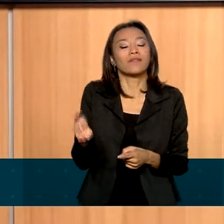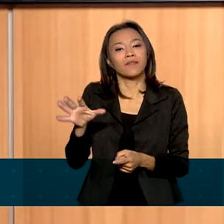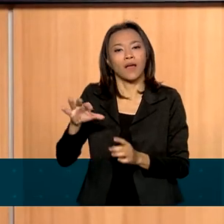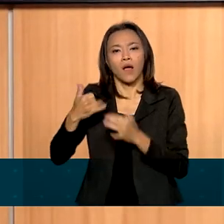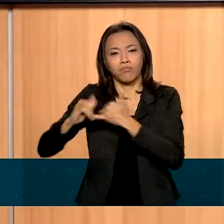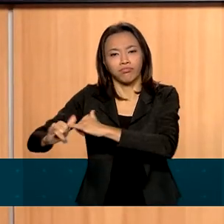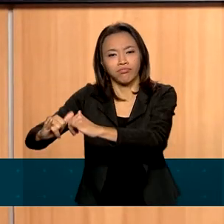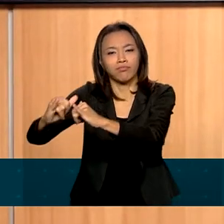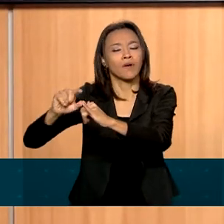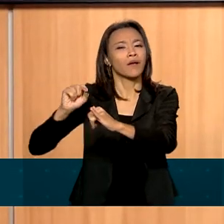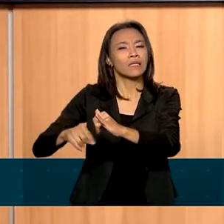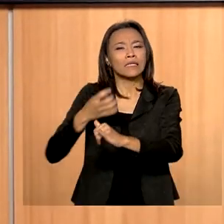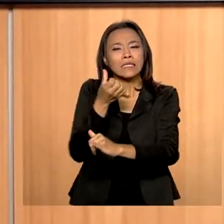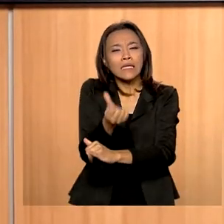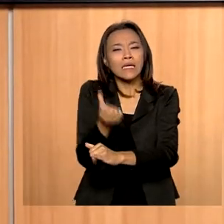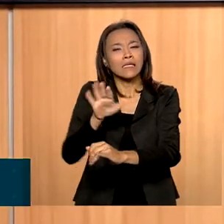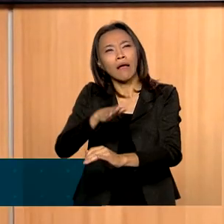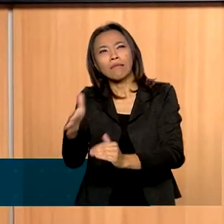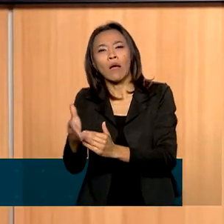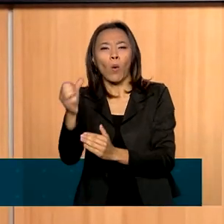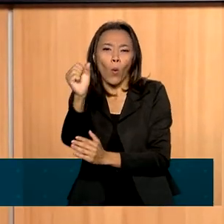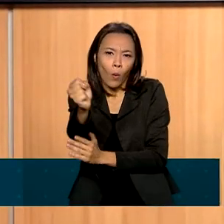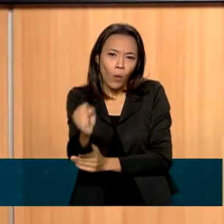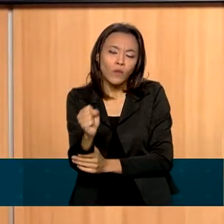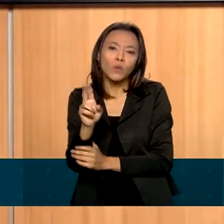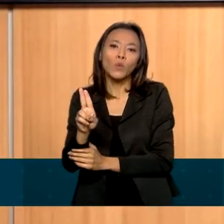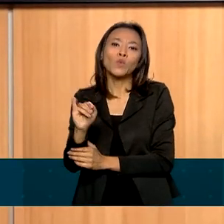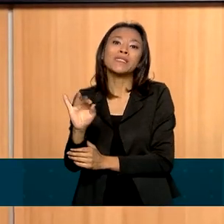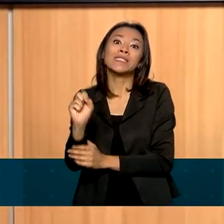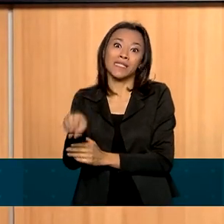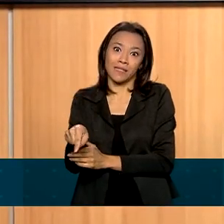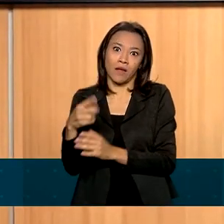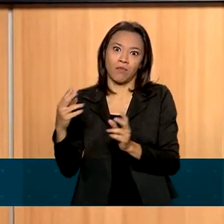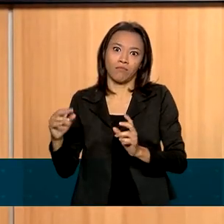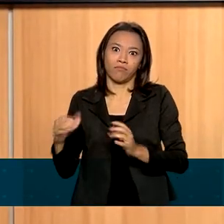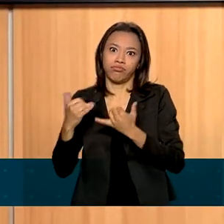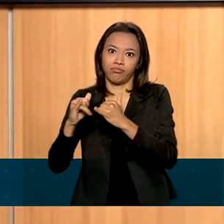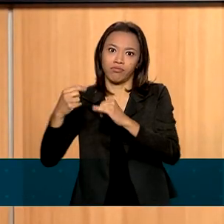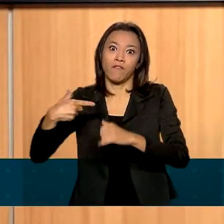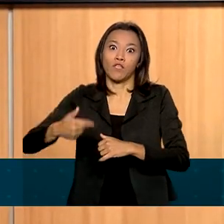a umas 6 a 8 pequenas centrais hidrelétricas funcionando 24 horas.